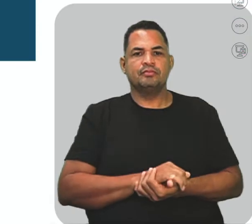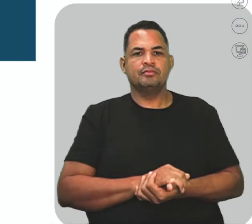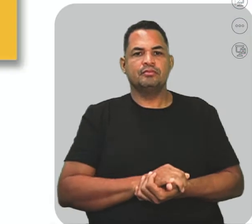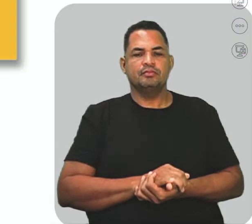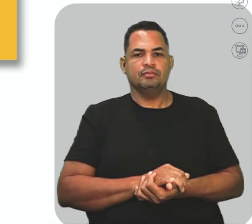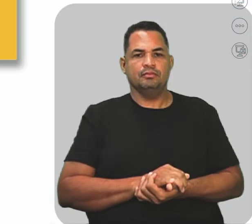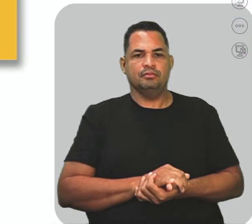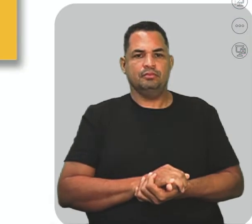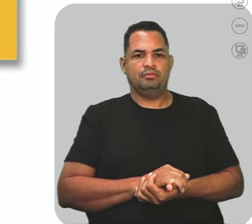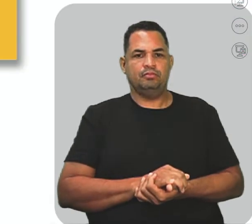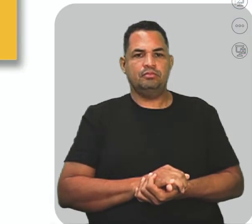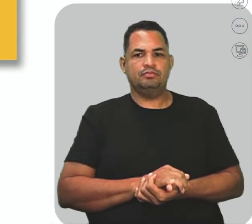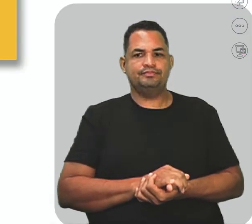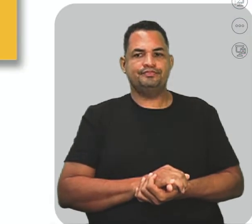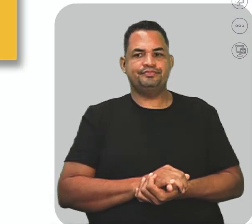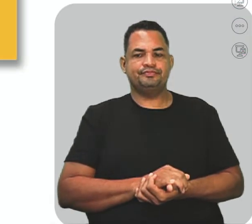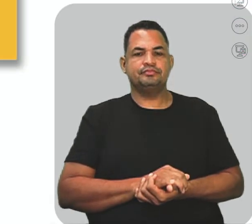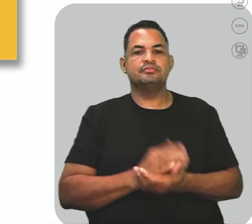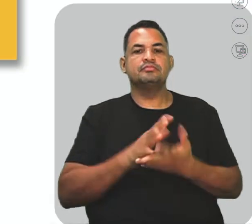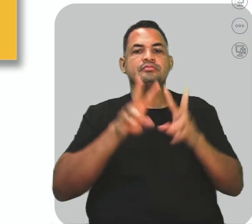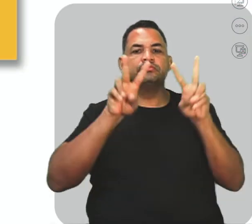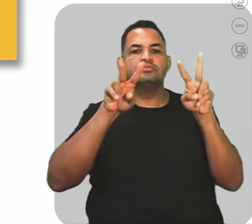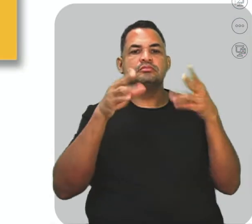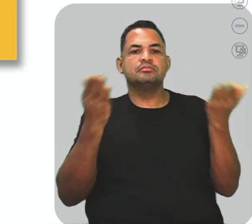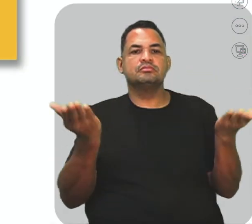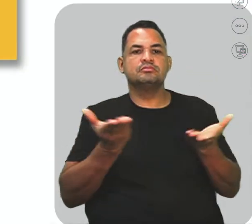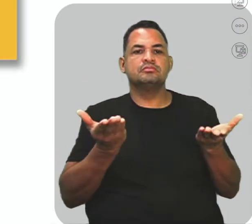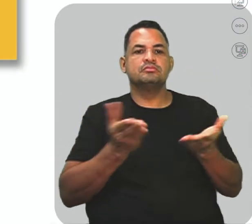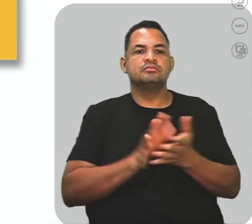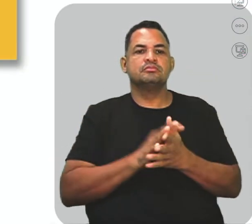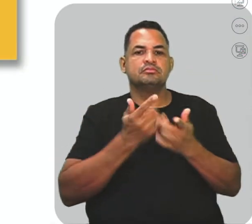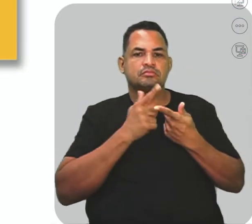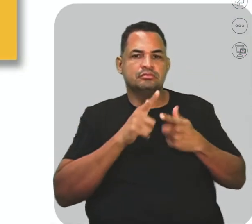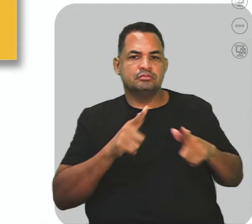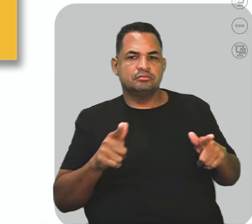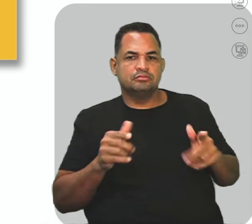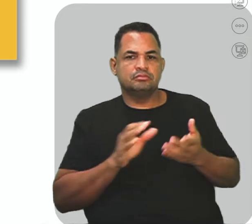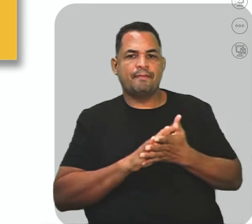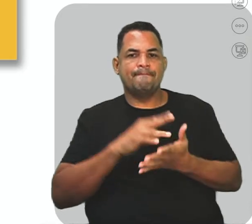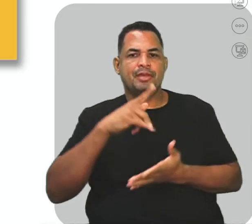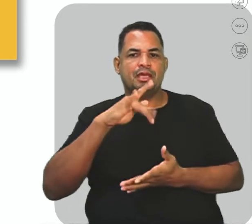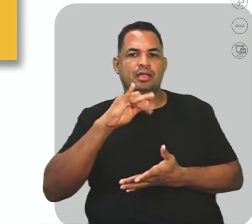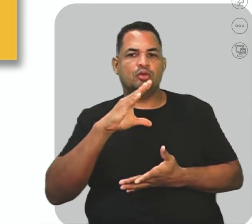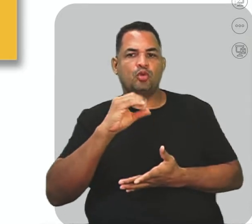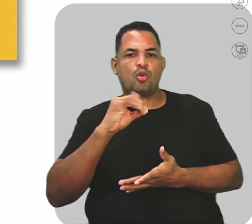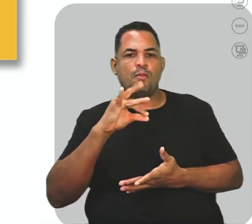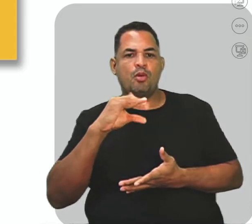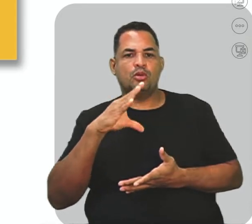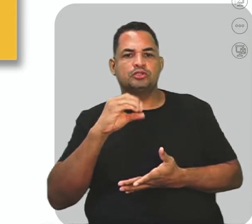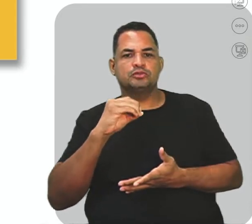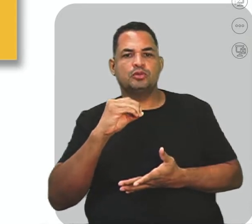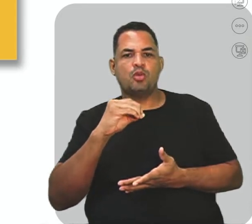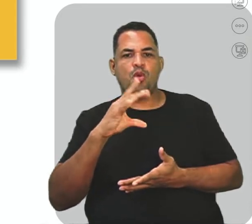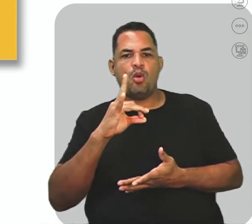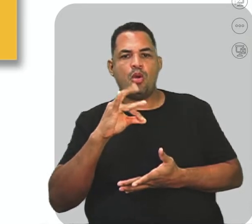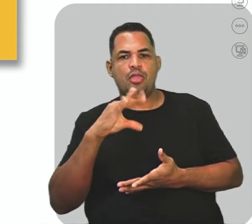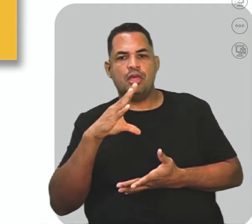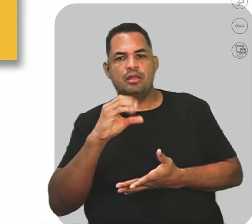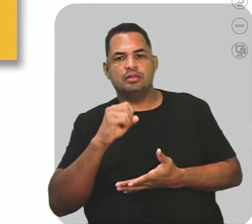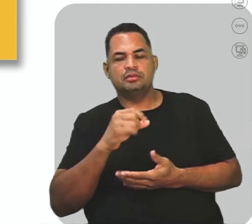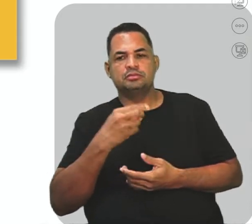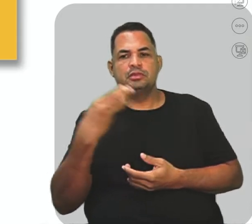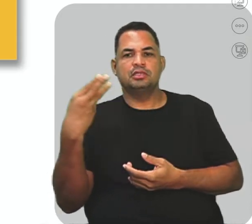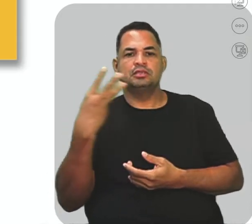vamos conhecer aí a nossa temática da aula. Gramática, período composto por coordenação,